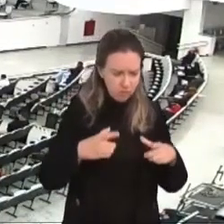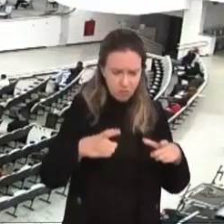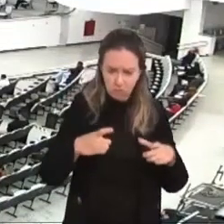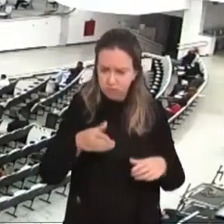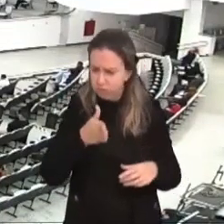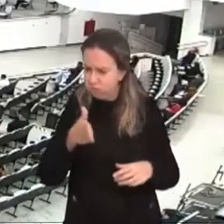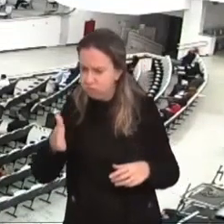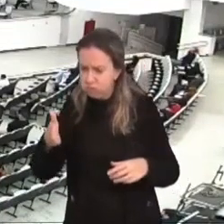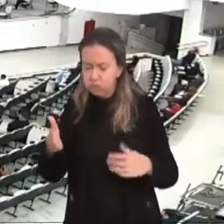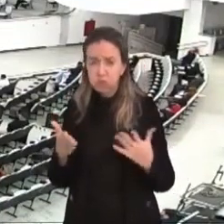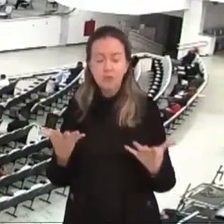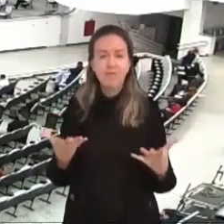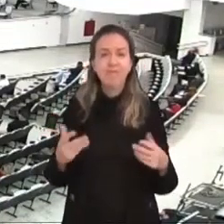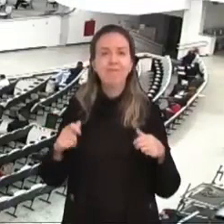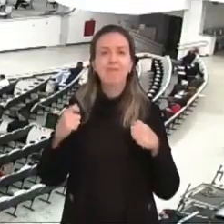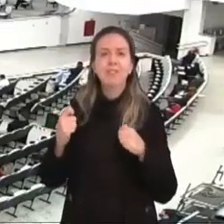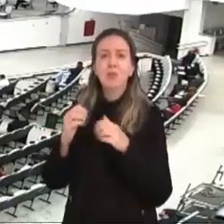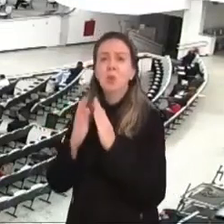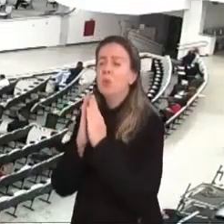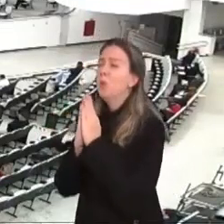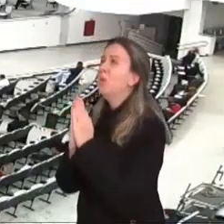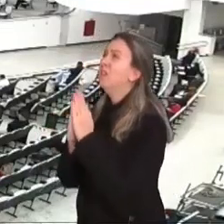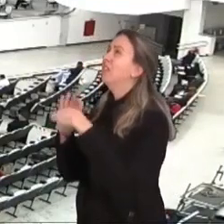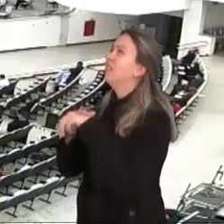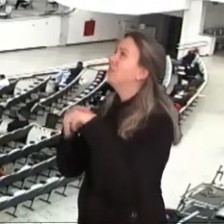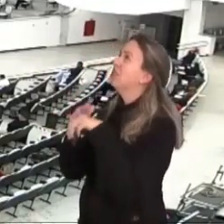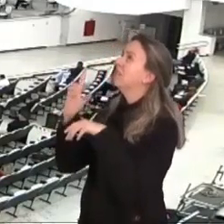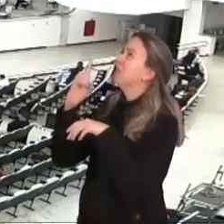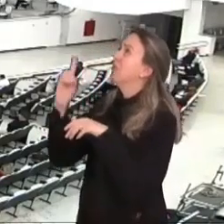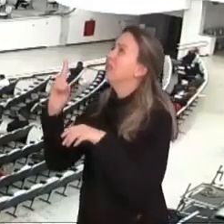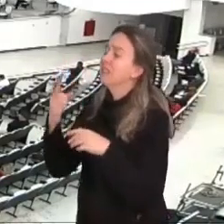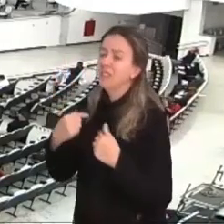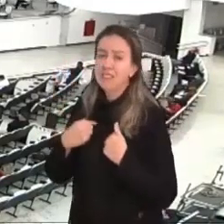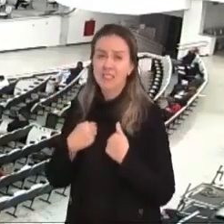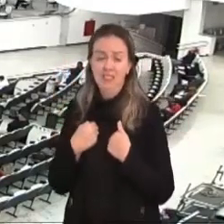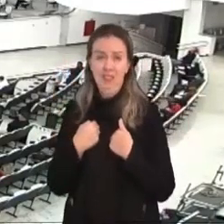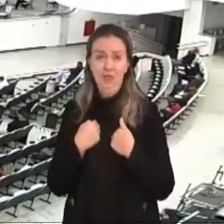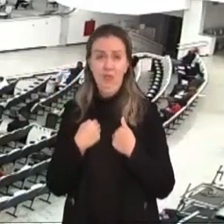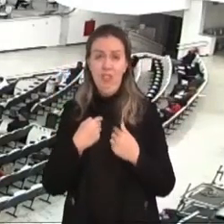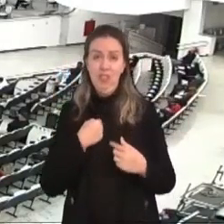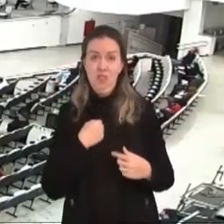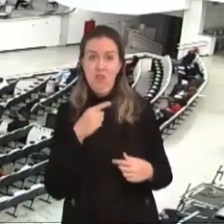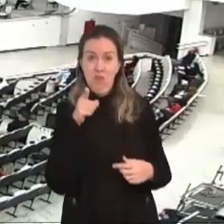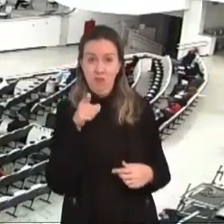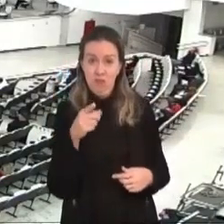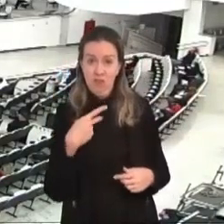tem desculpa para não orar, imagine nós.